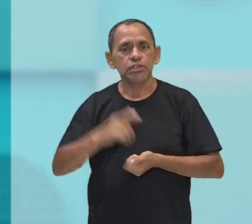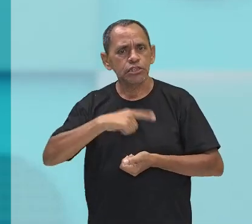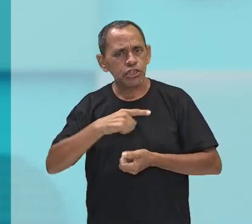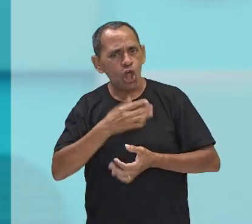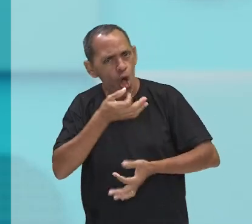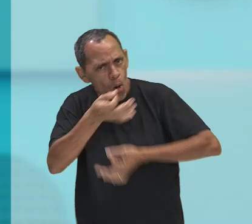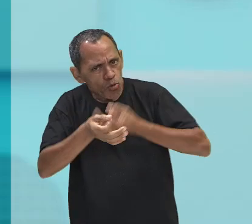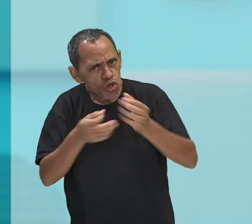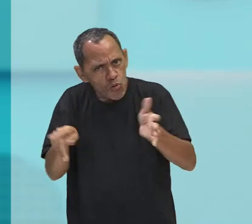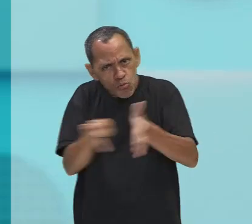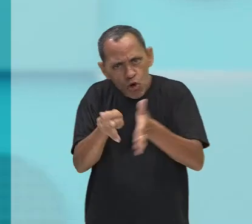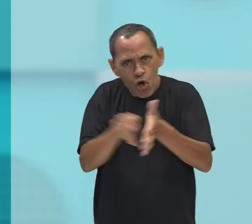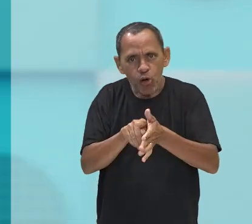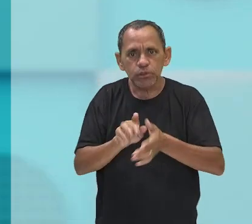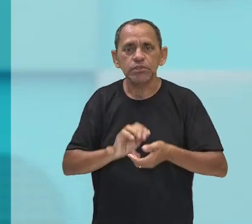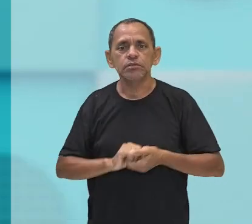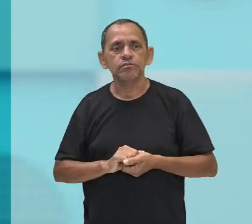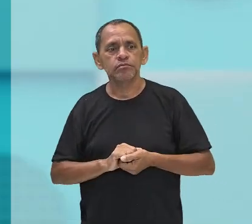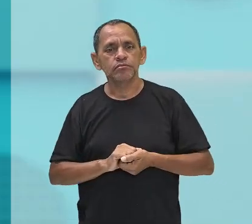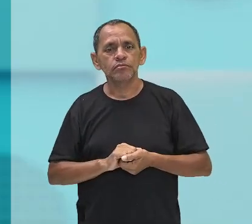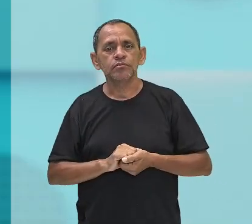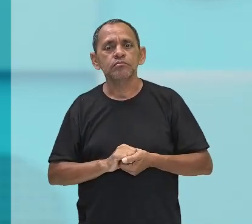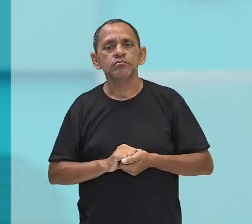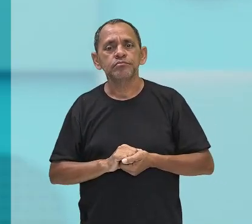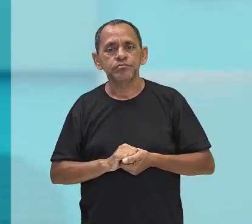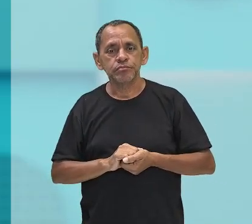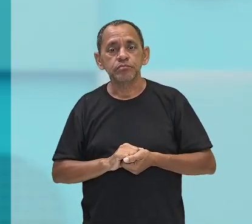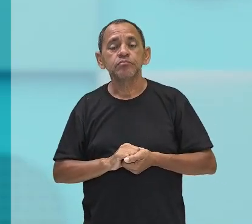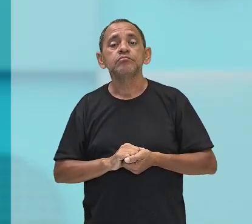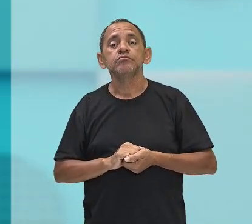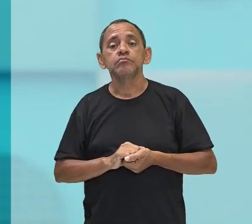quando eu me posiciono criticamente, eu preciso ter